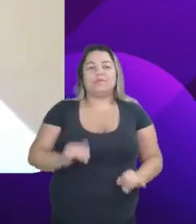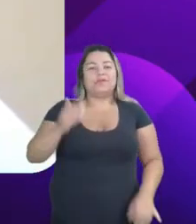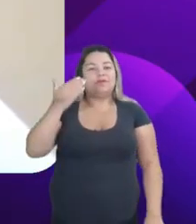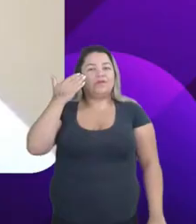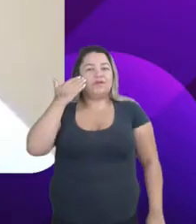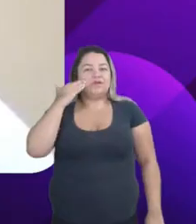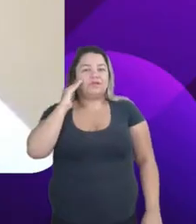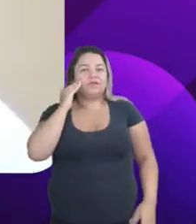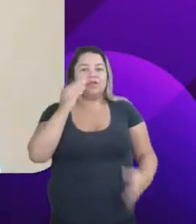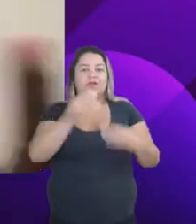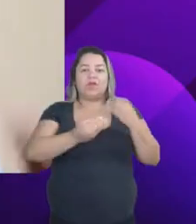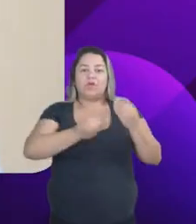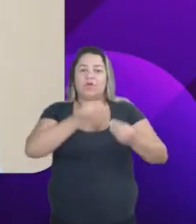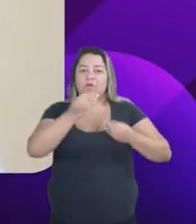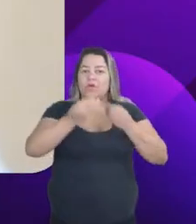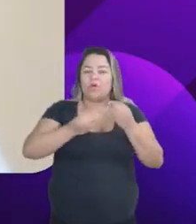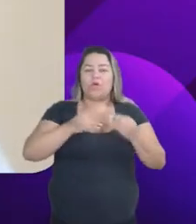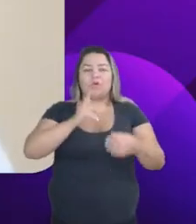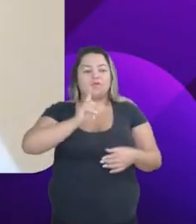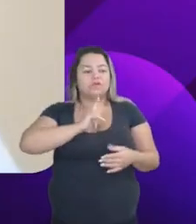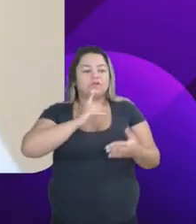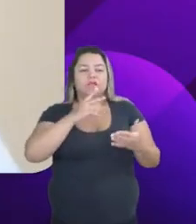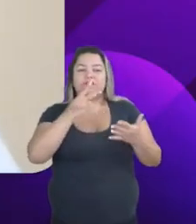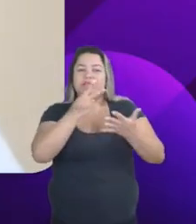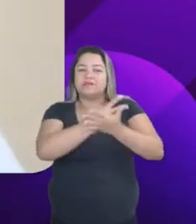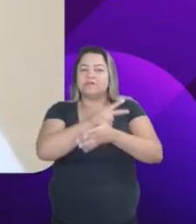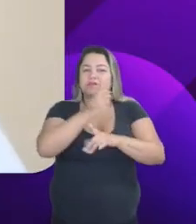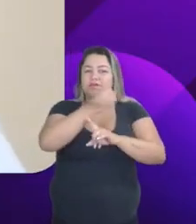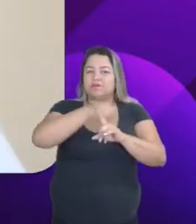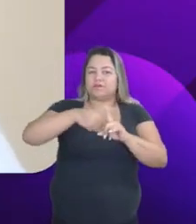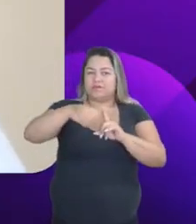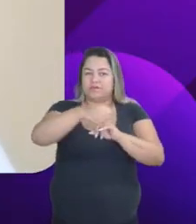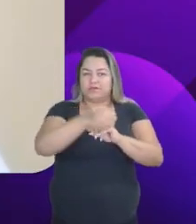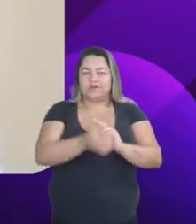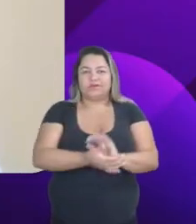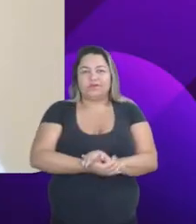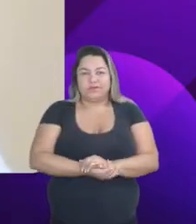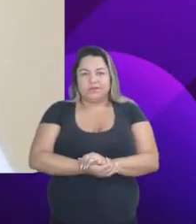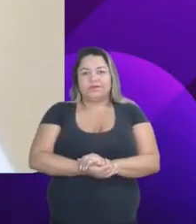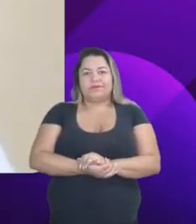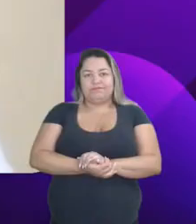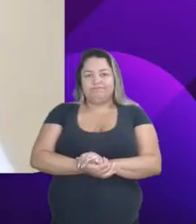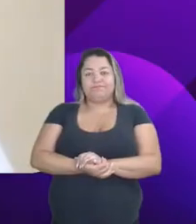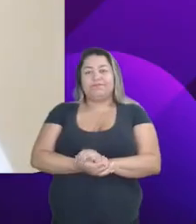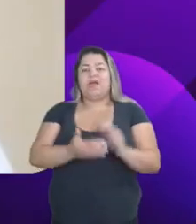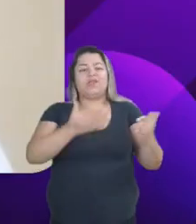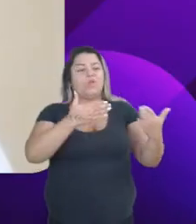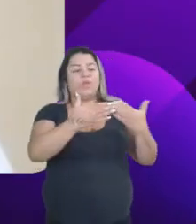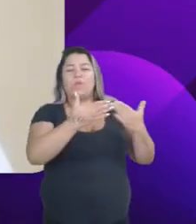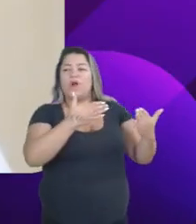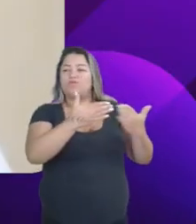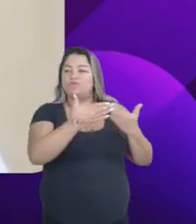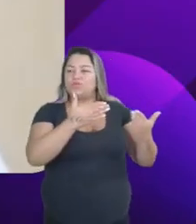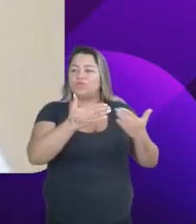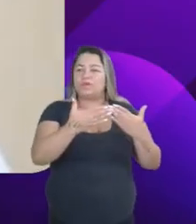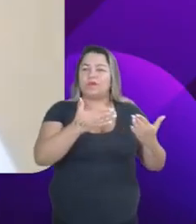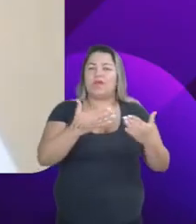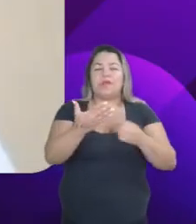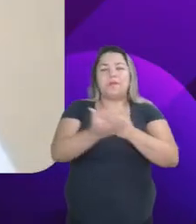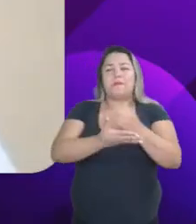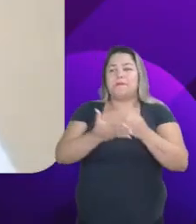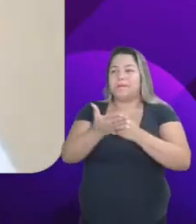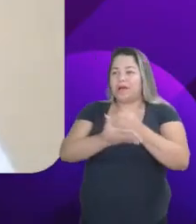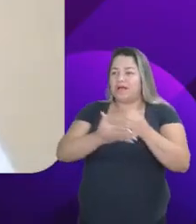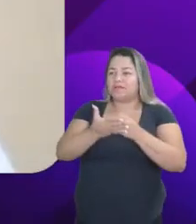entender como isso tenha começado na nossa sociedade. E aí eu vou chegar numa discussão, um debate bem